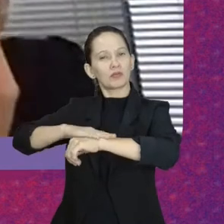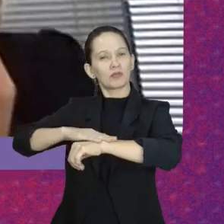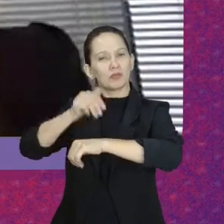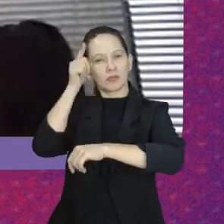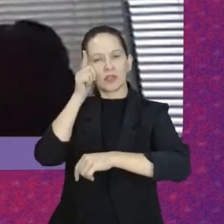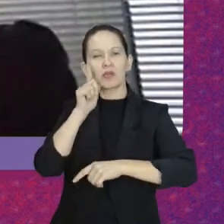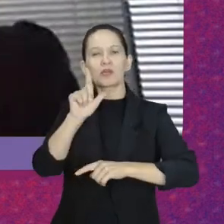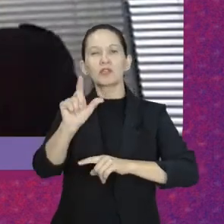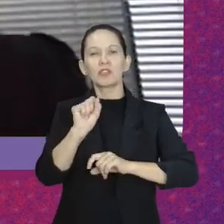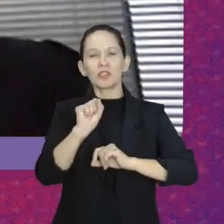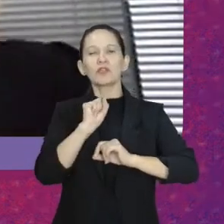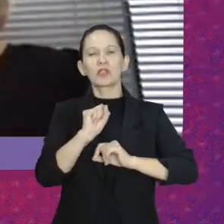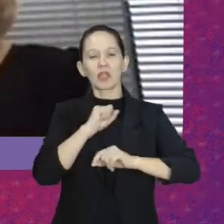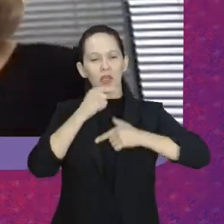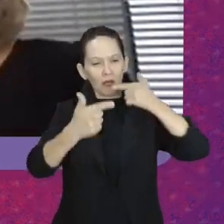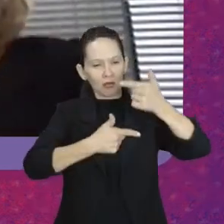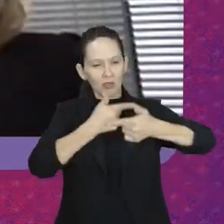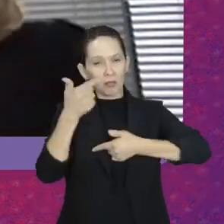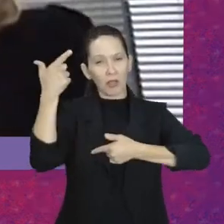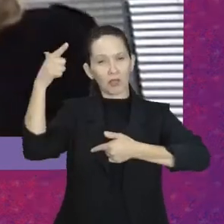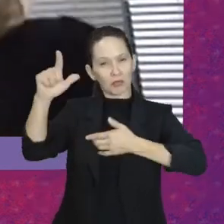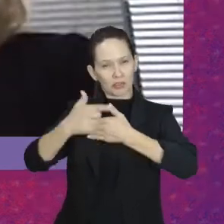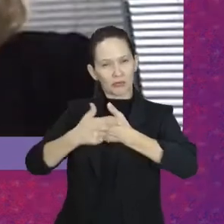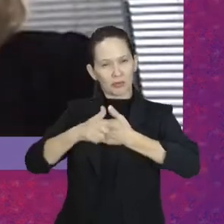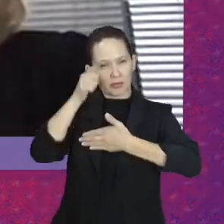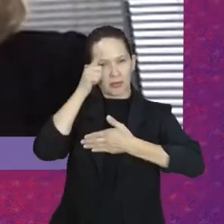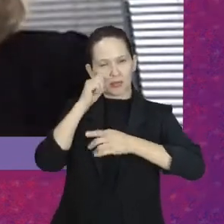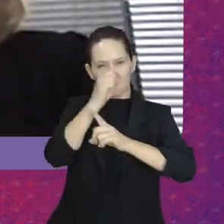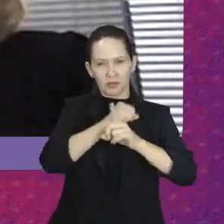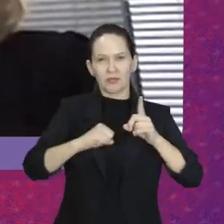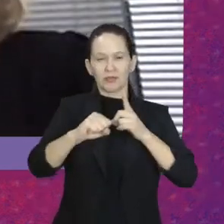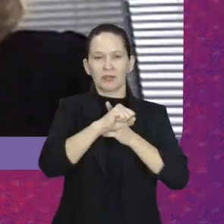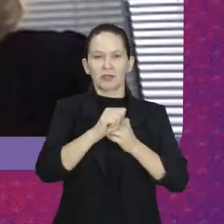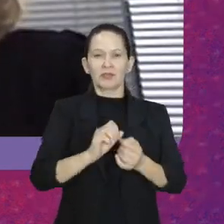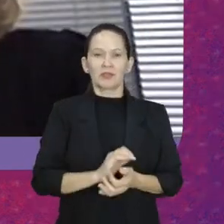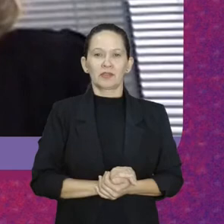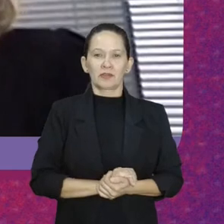para desempenharmos esses outros papéis.